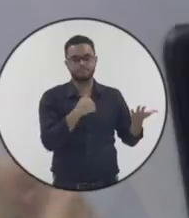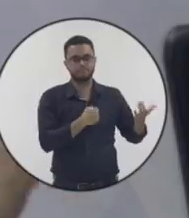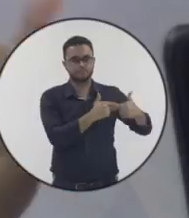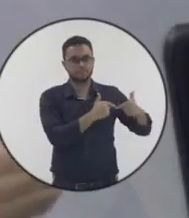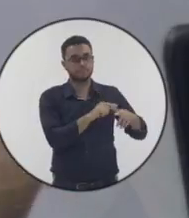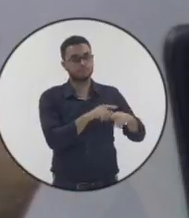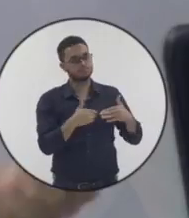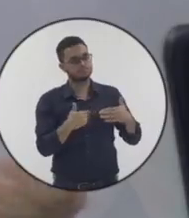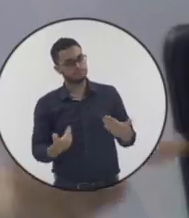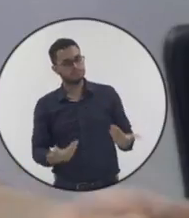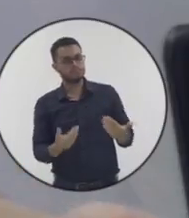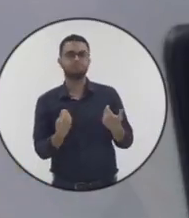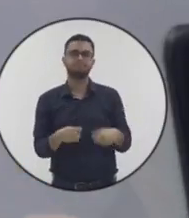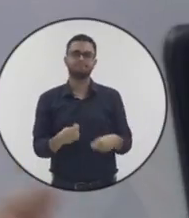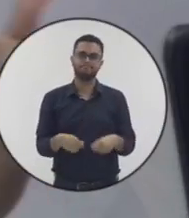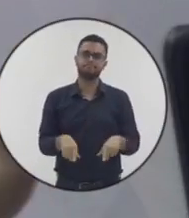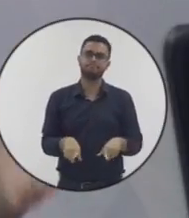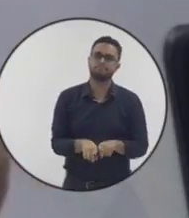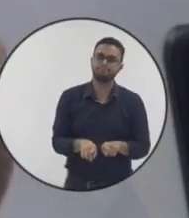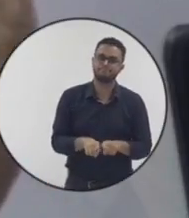alguma maneira, também